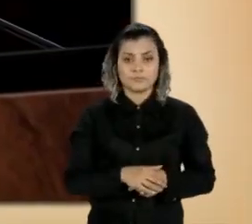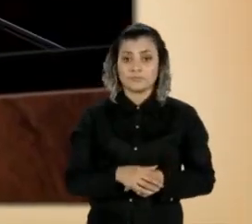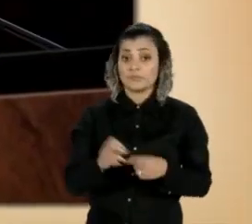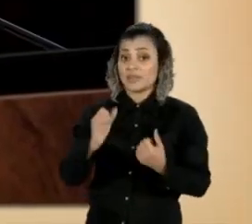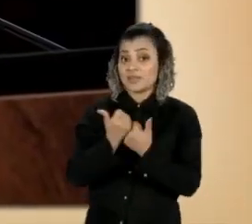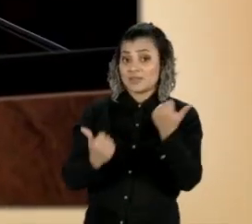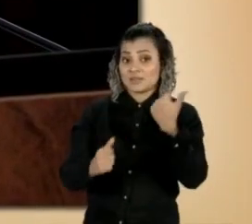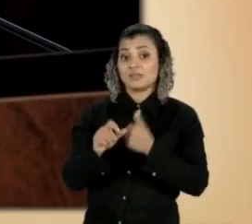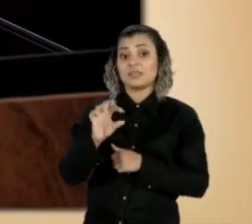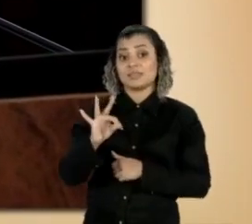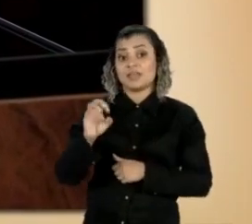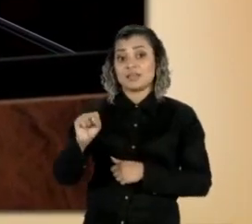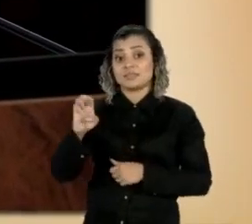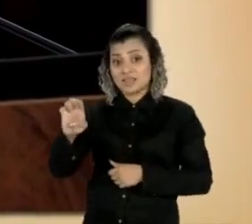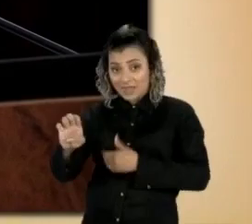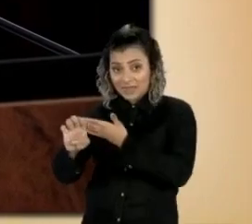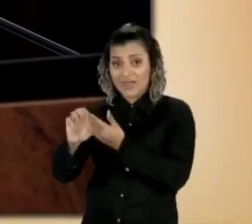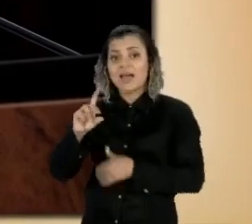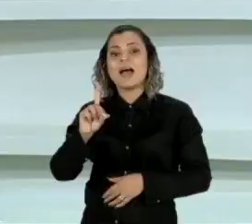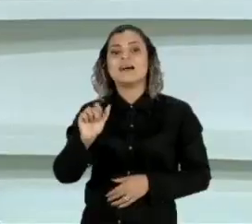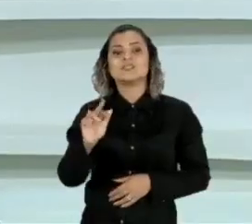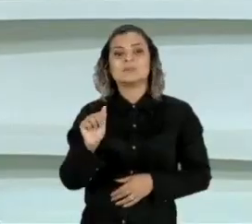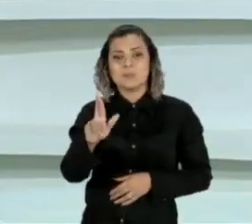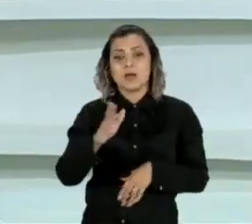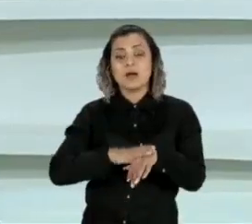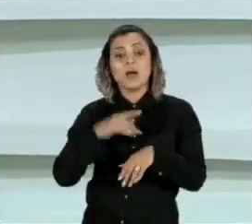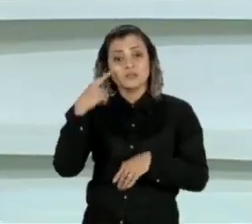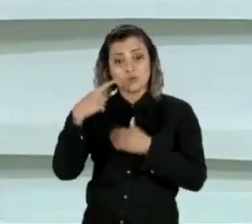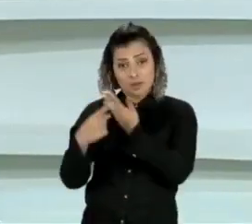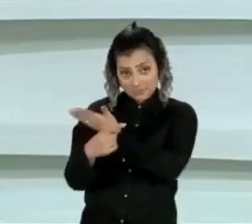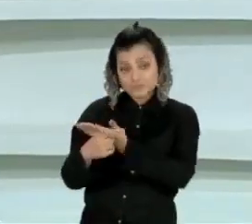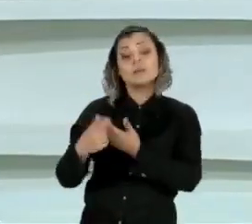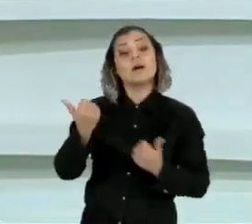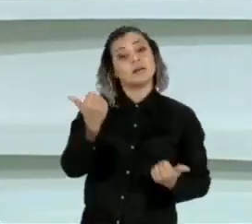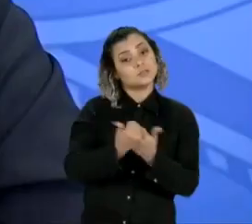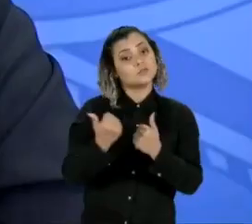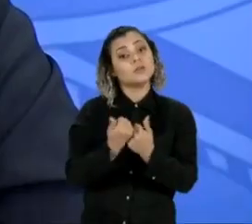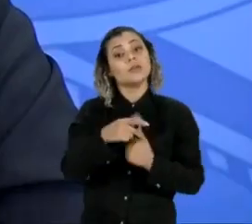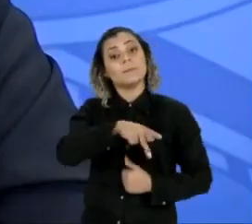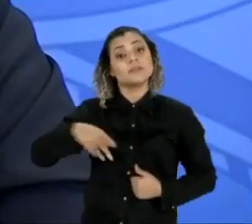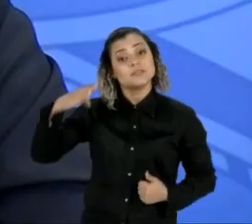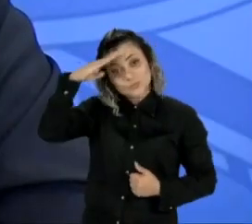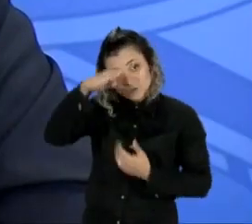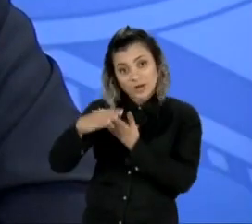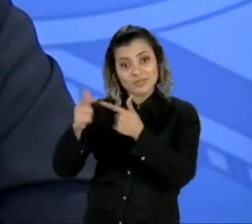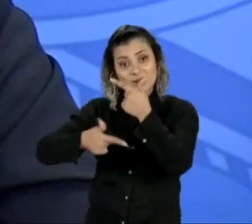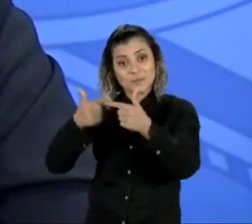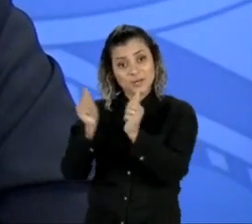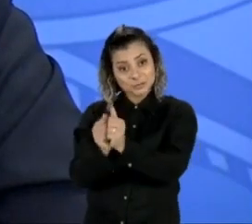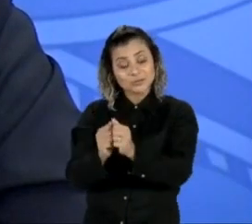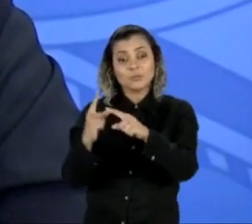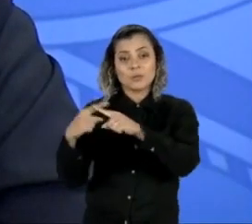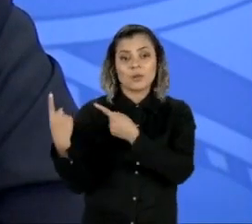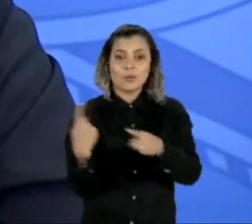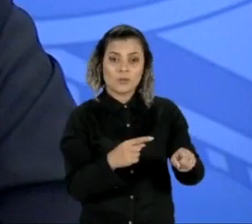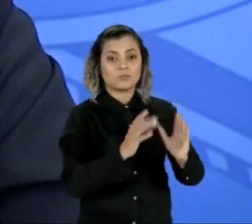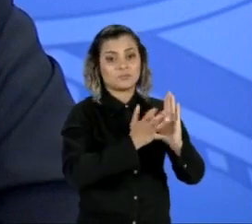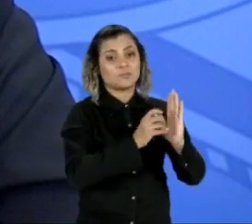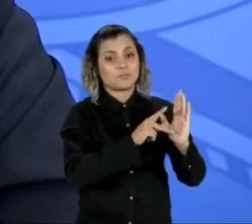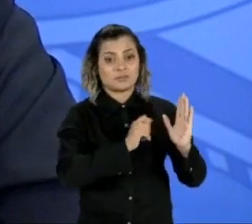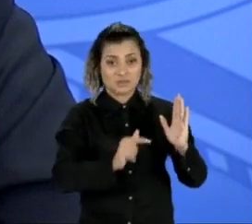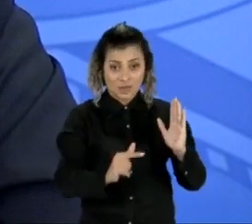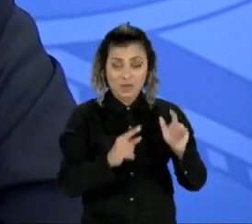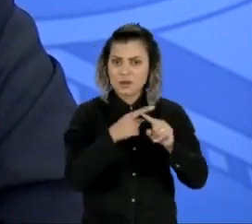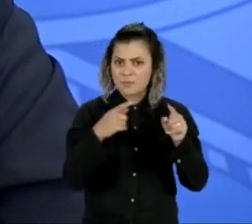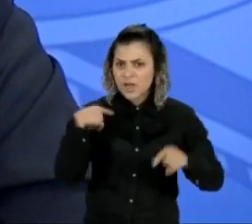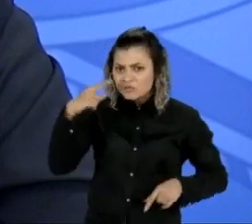do TSE, Admar Gonzaga, a advogada Karina Cufa presta assessoria ao presidente Bolsonaro na briga com o PSL. A advogada disse